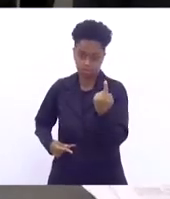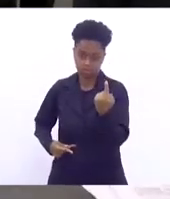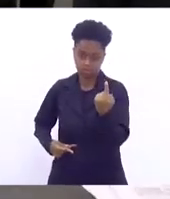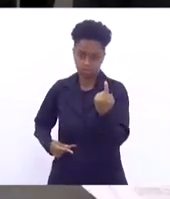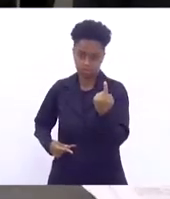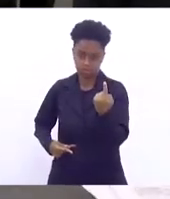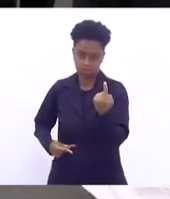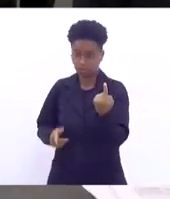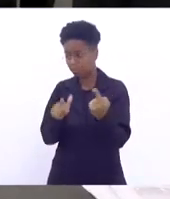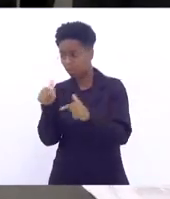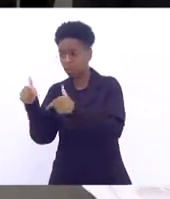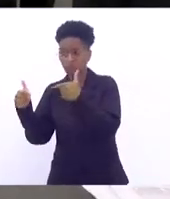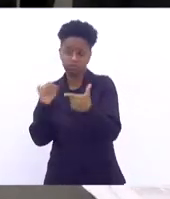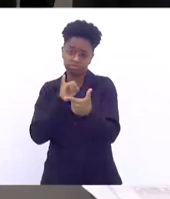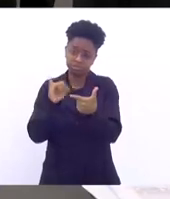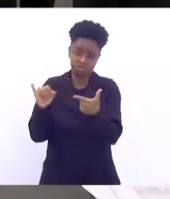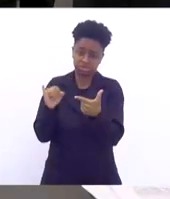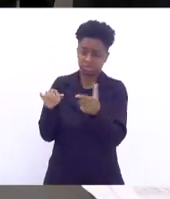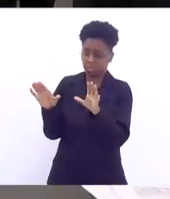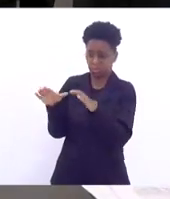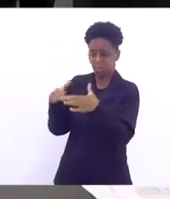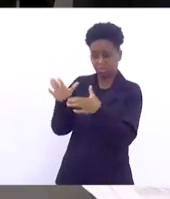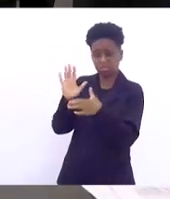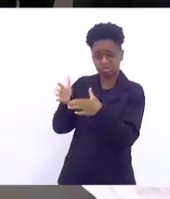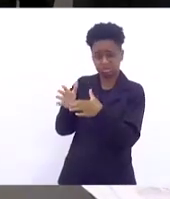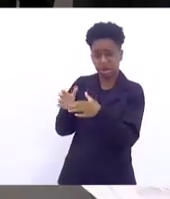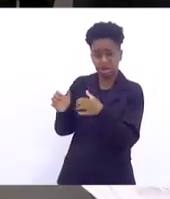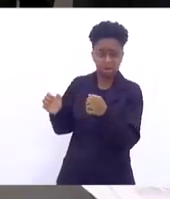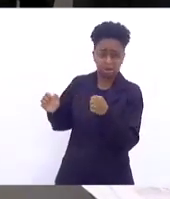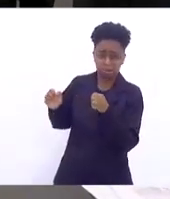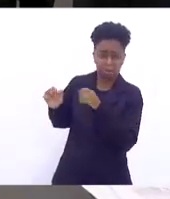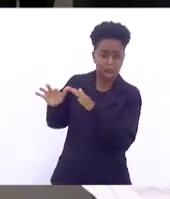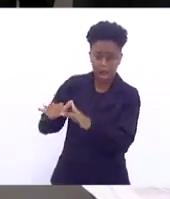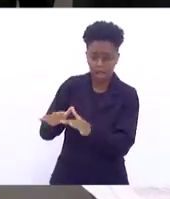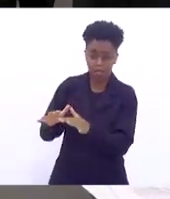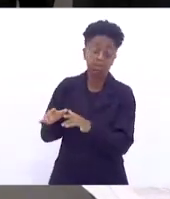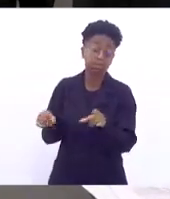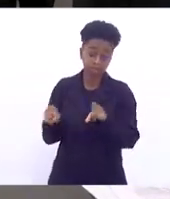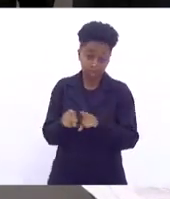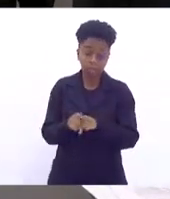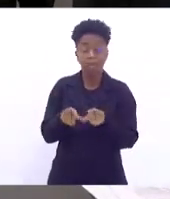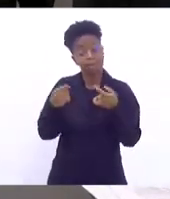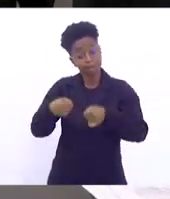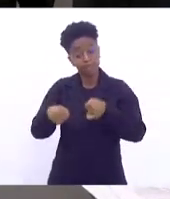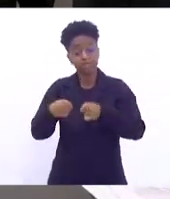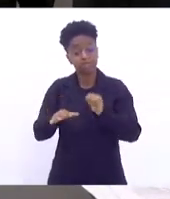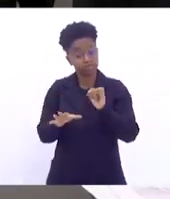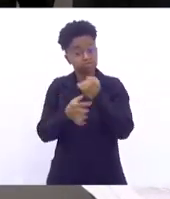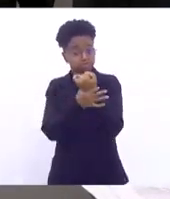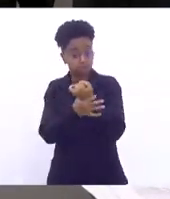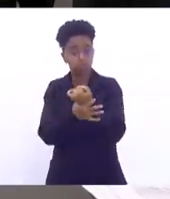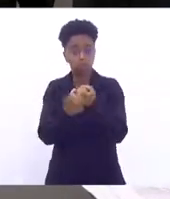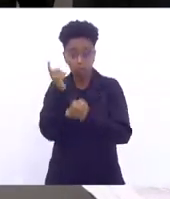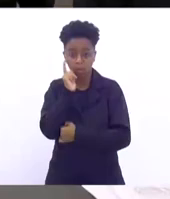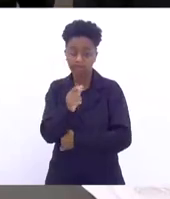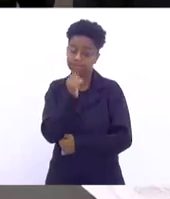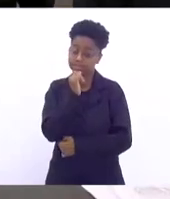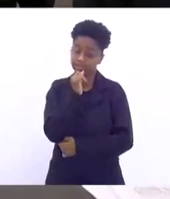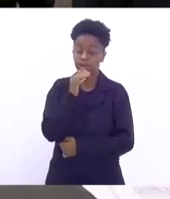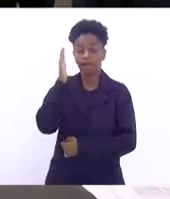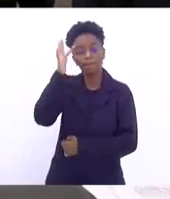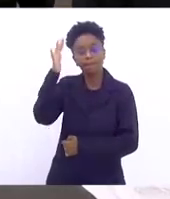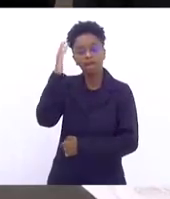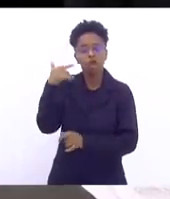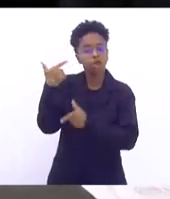os outros que são de bancadas mais numerosas isso também tem que estar assegurado imagina uma luta